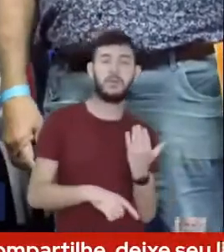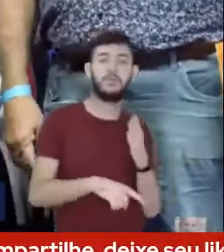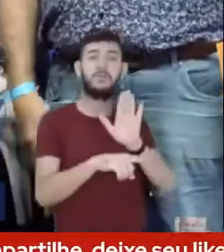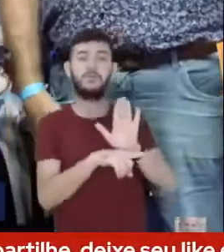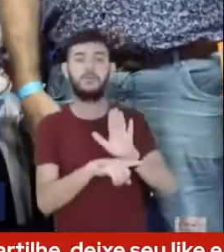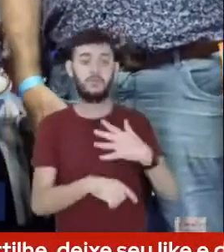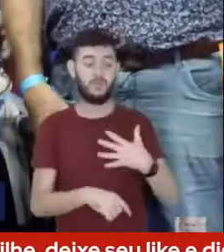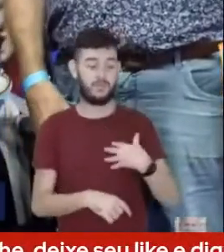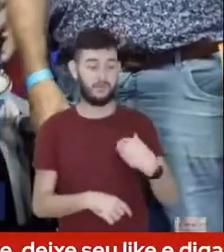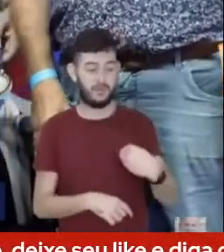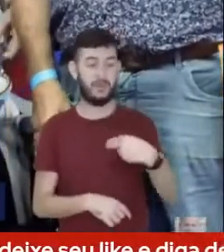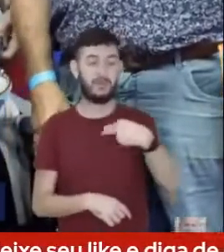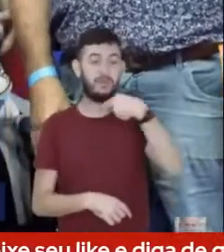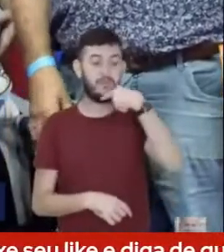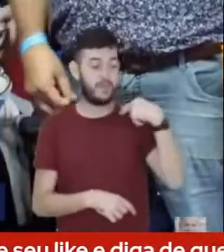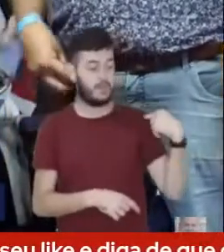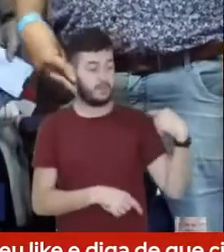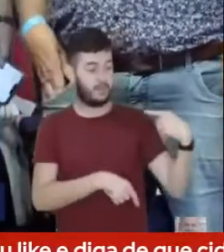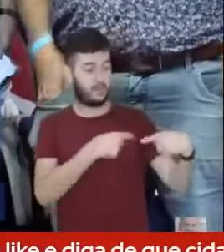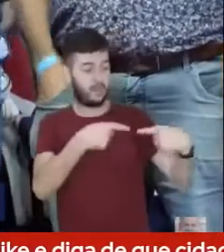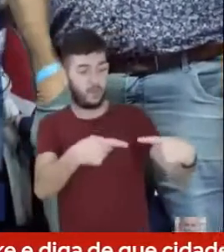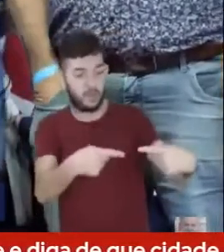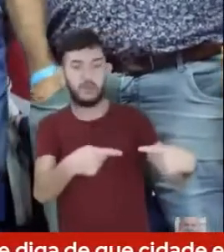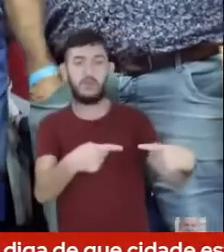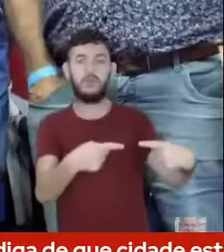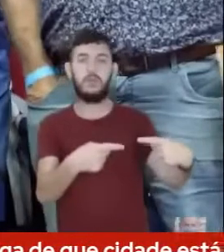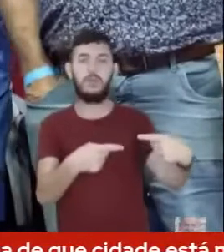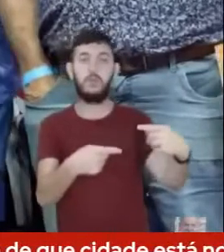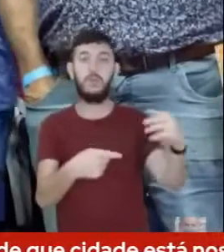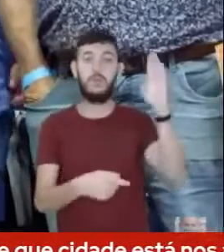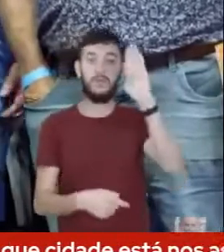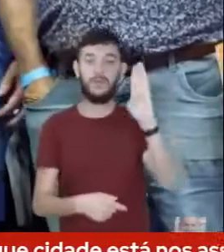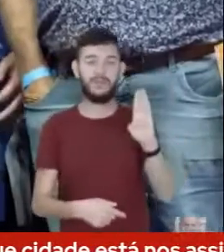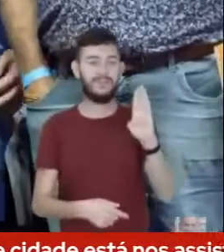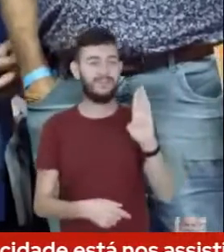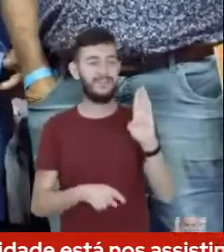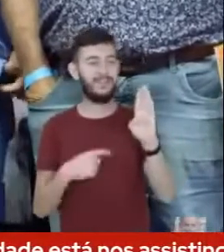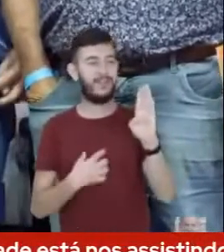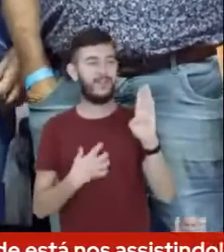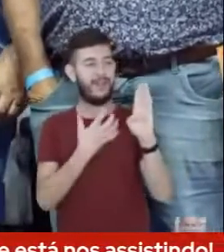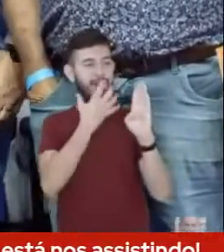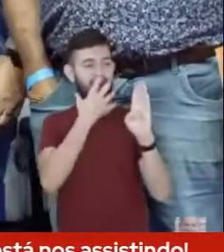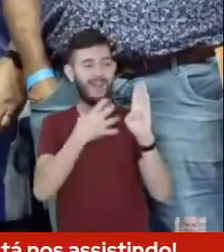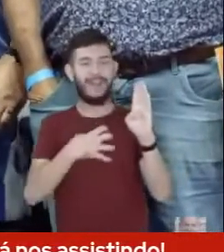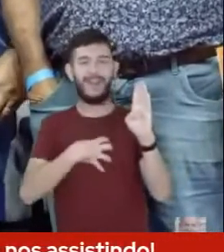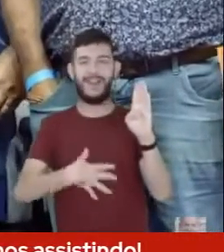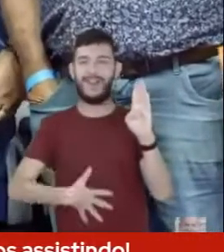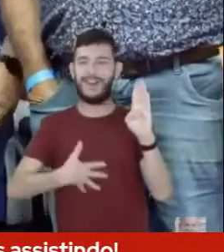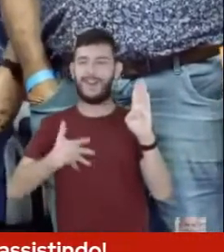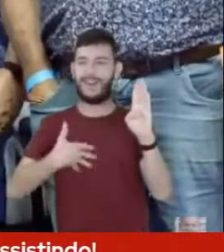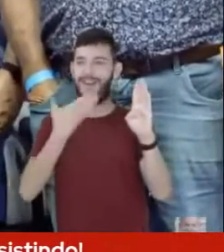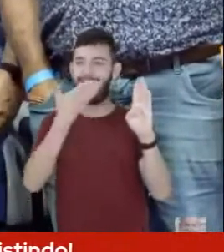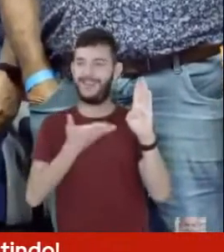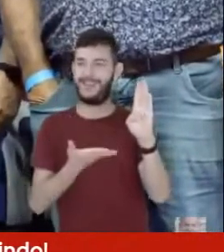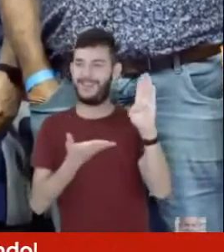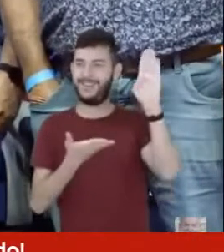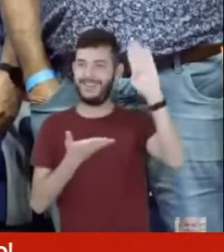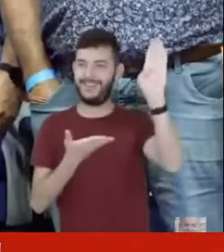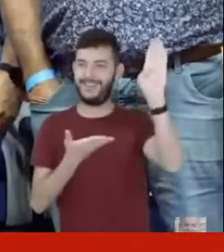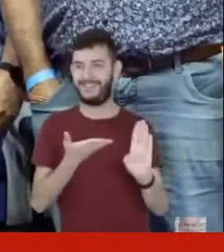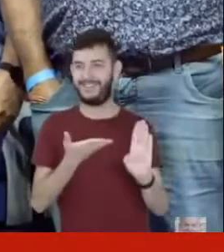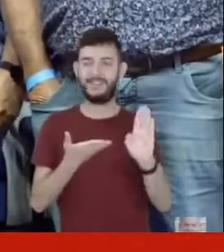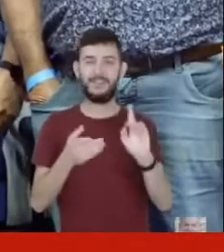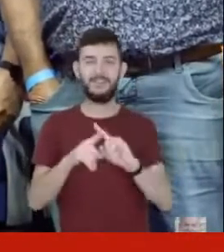Um país que nos faça sentir orgulho, voltar a ter orgulho desse país. E essa chapa vai fazer